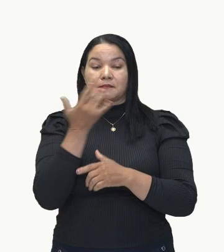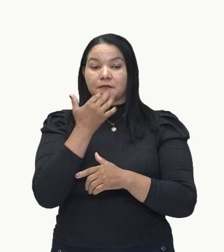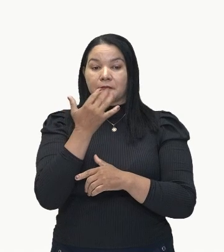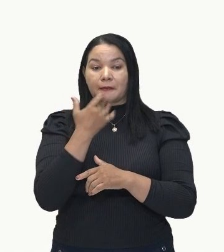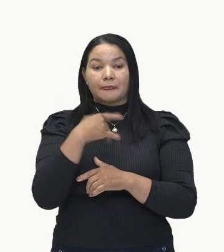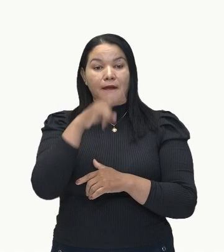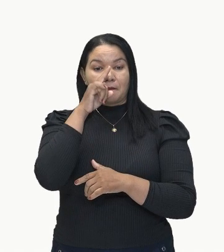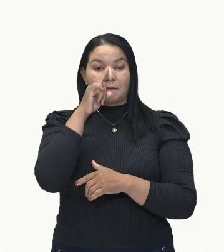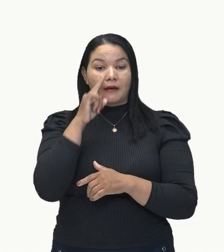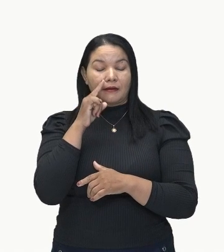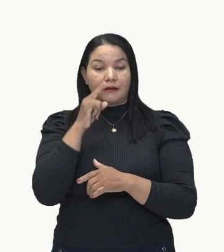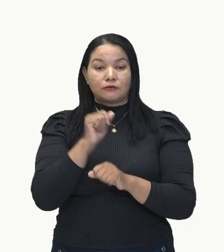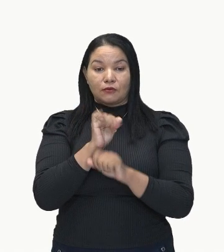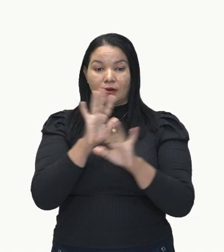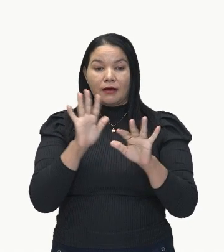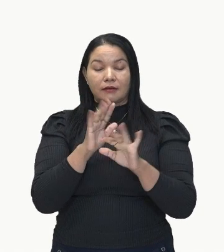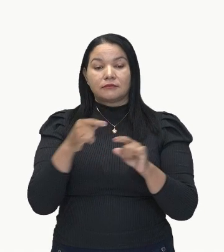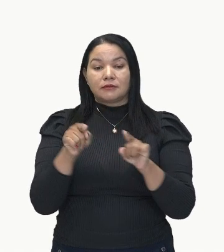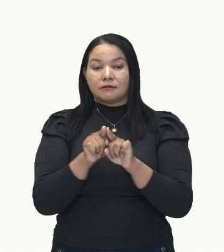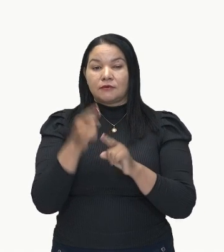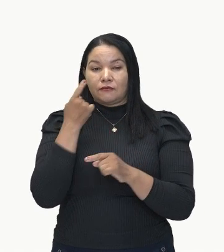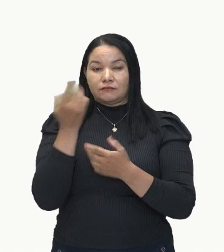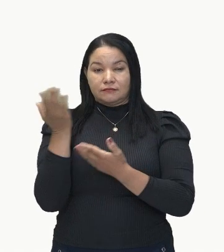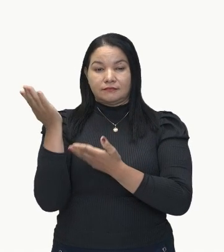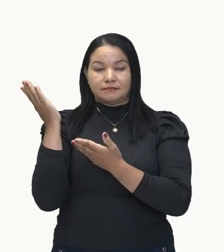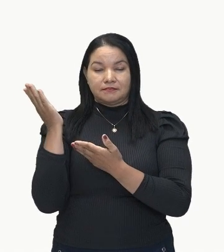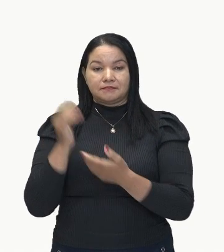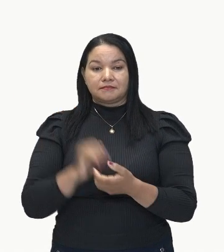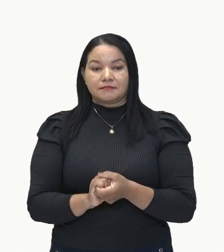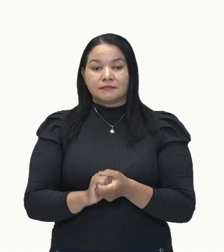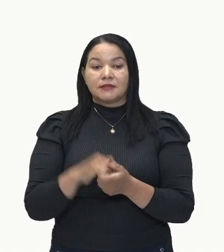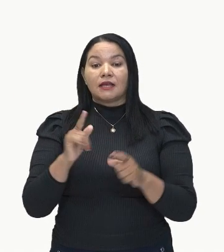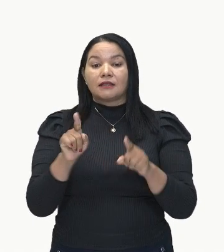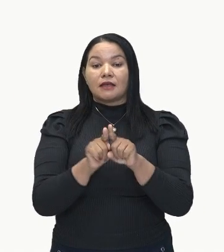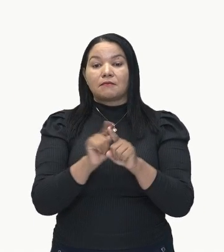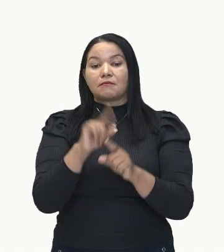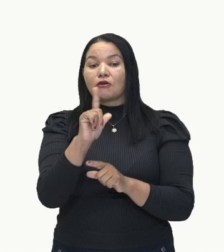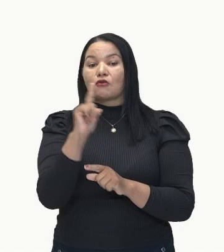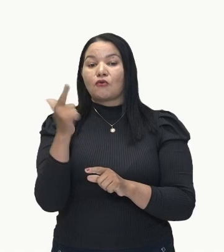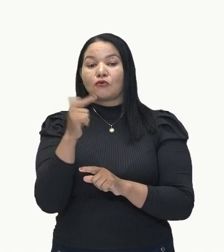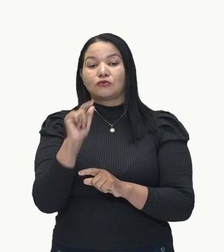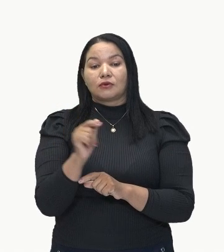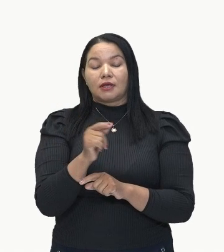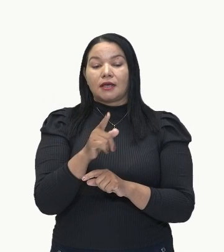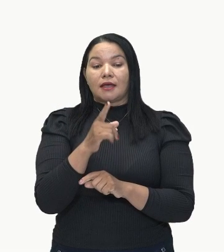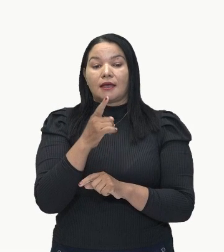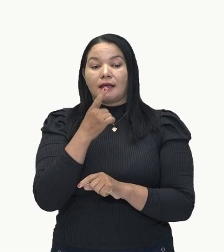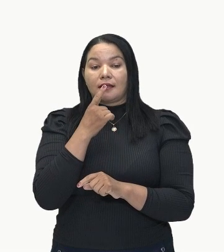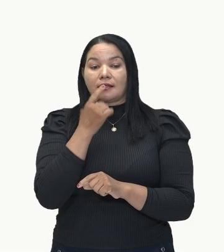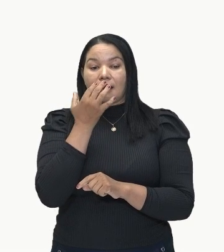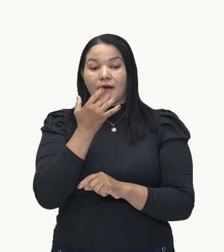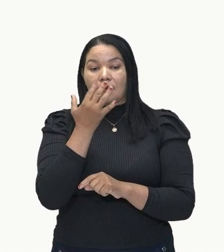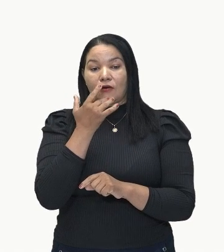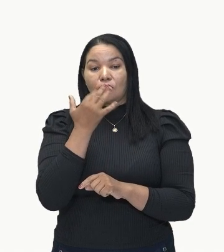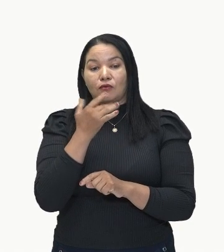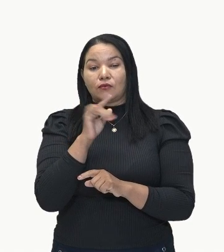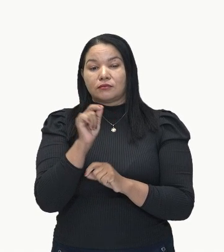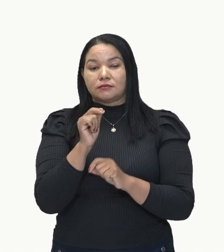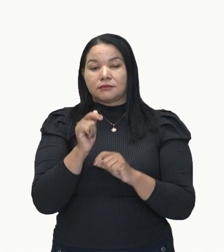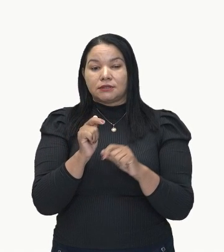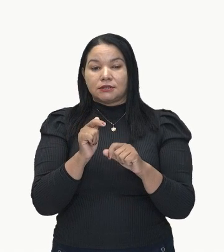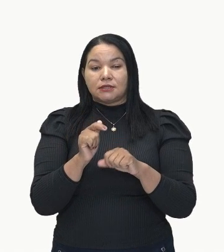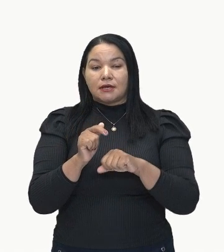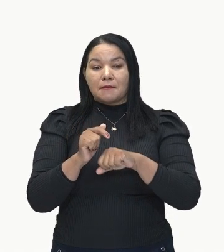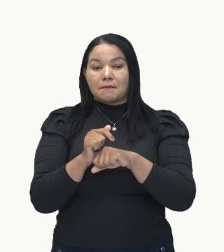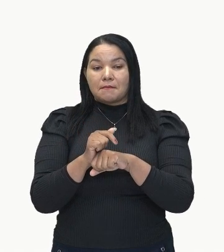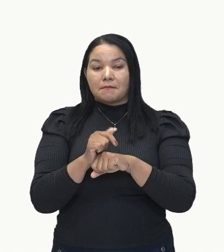Saara, tá? O semiárido, tá? Que vai ser aí como se fosse uma região, gente,